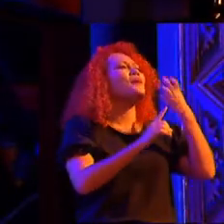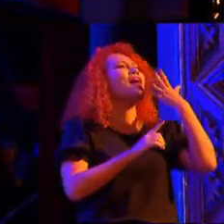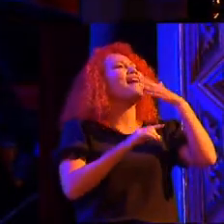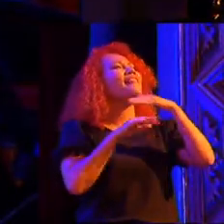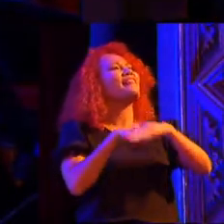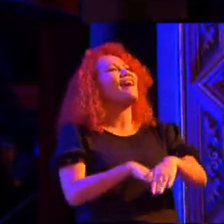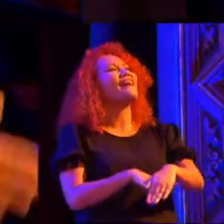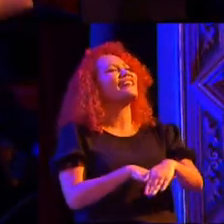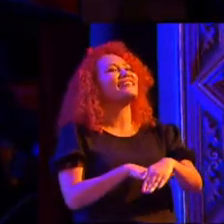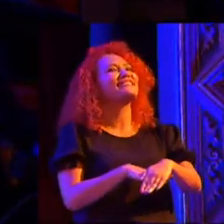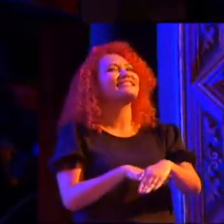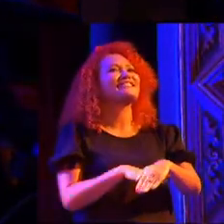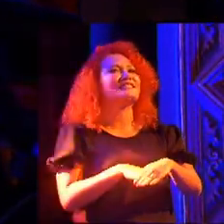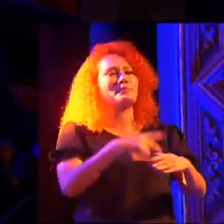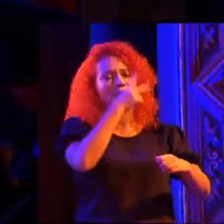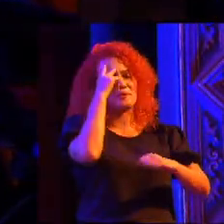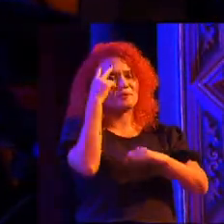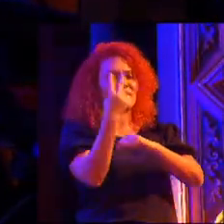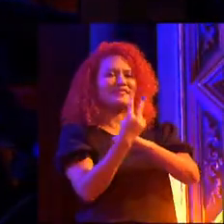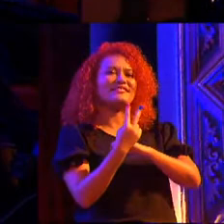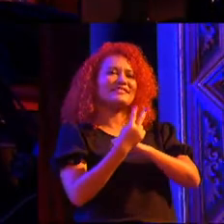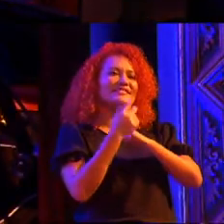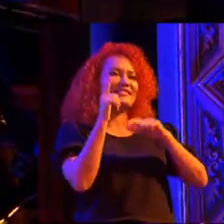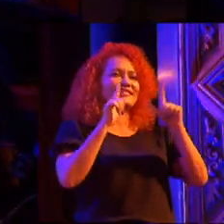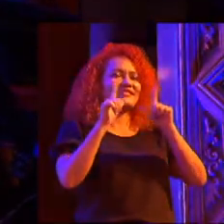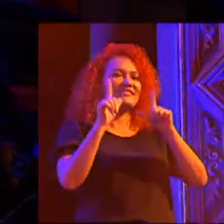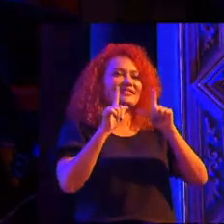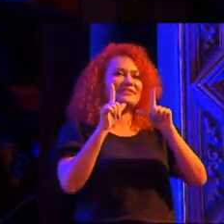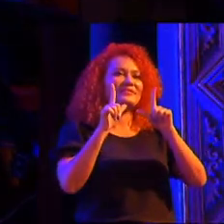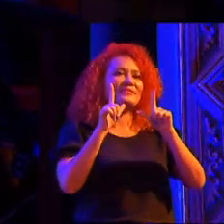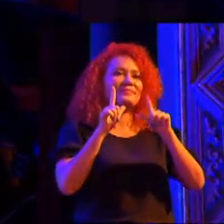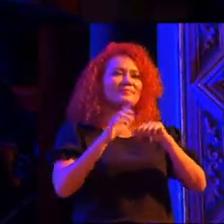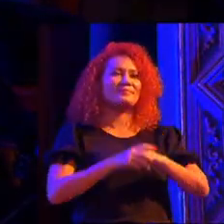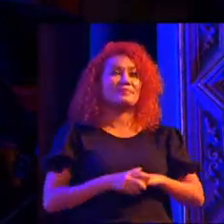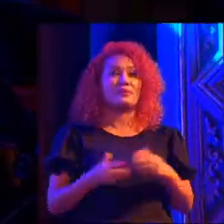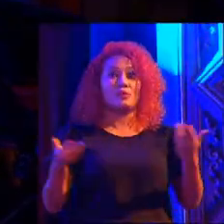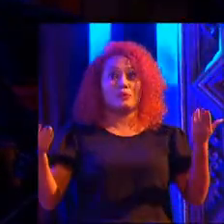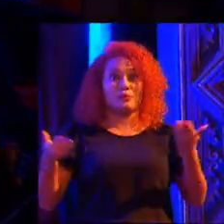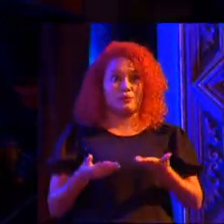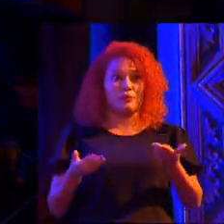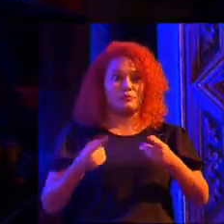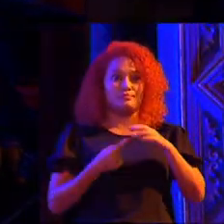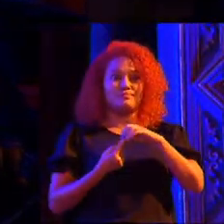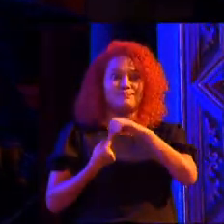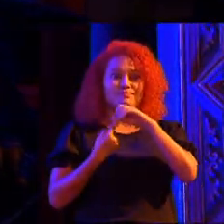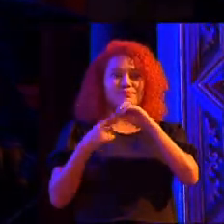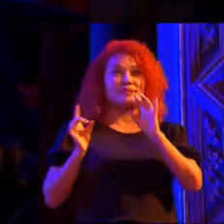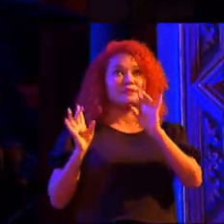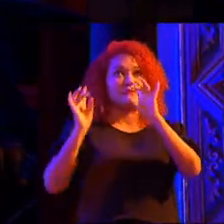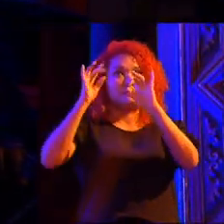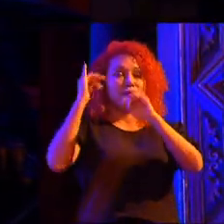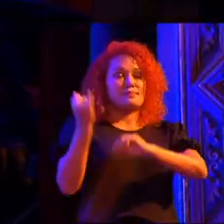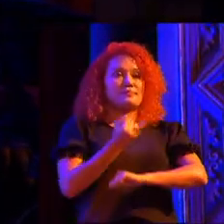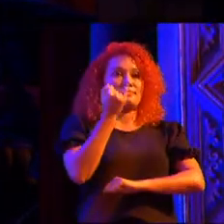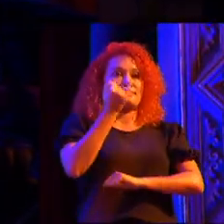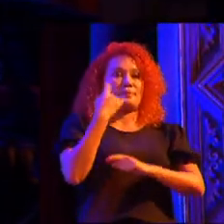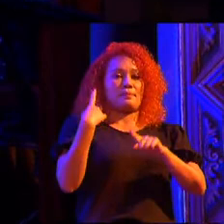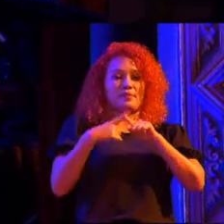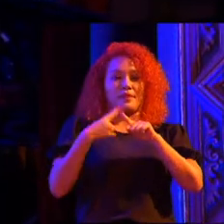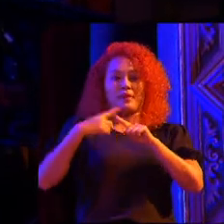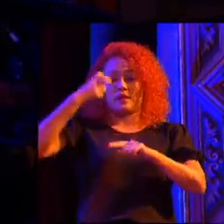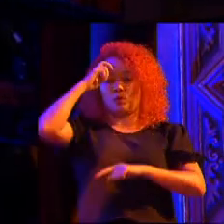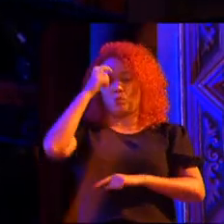na plateia, aqueles que estão nos assistindo também pela TV Cultura. Hoje é uma noite única, um reconhecimento da cultura